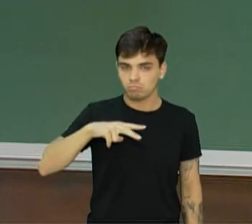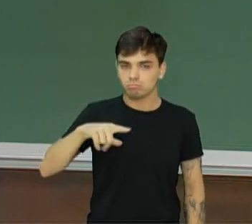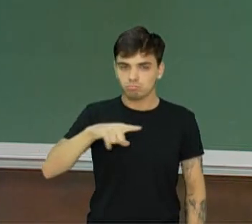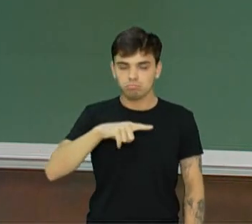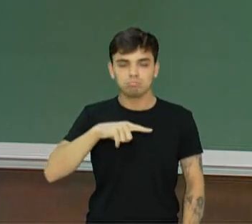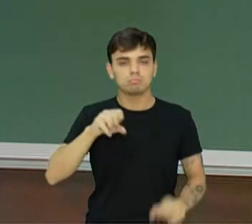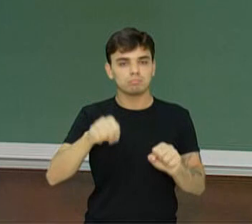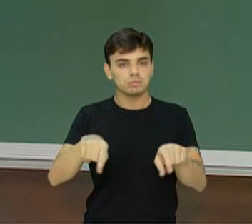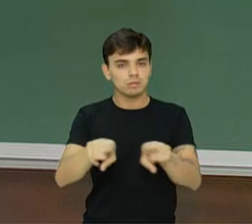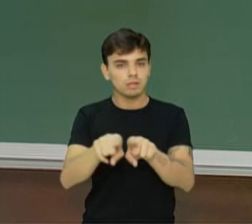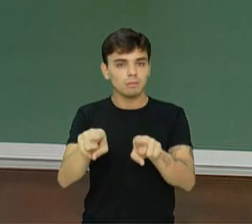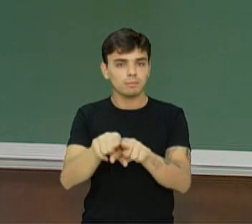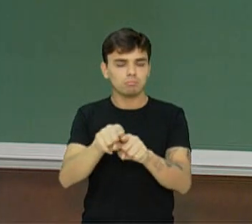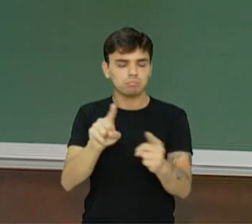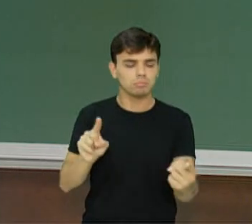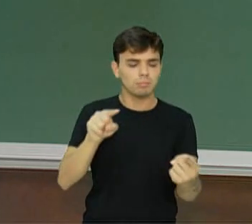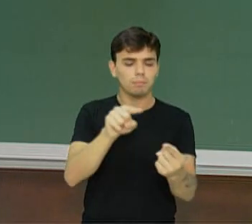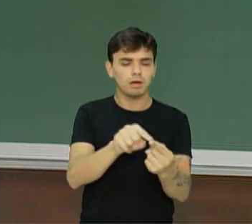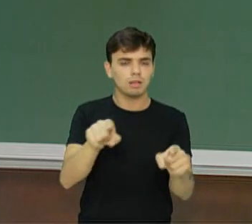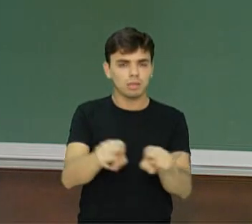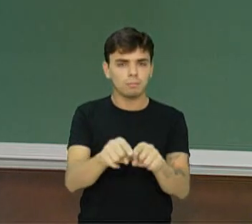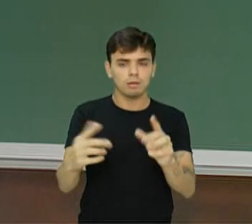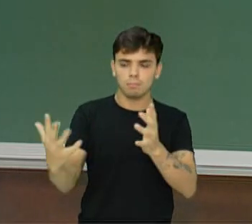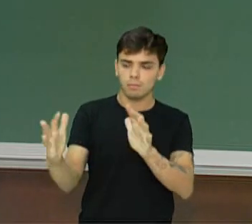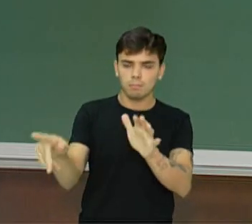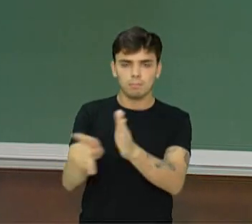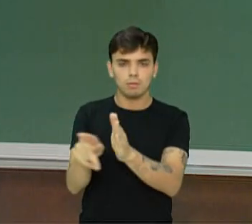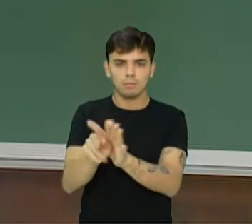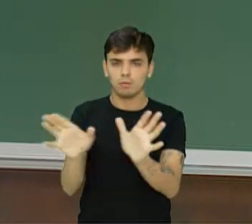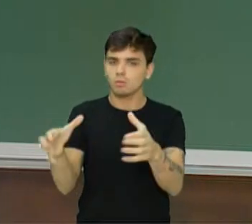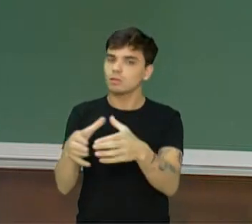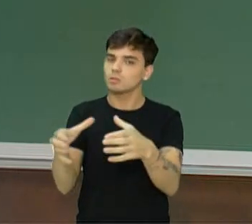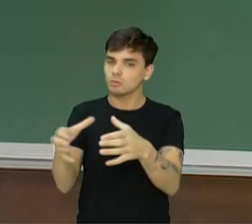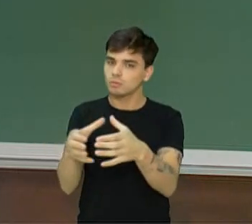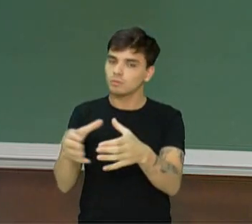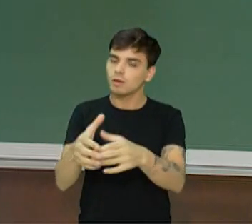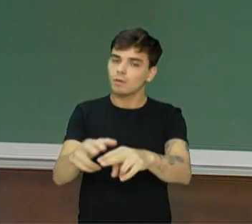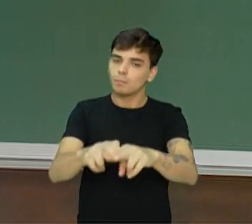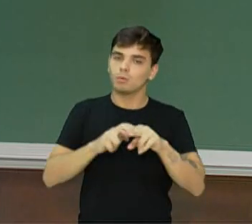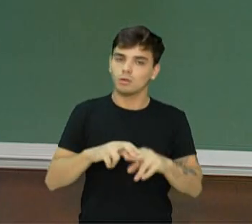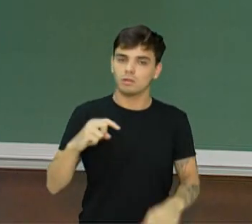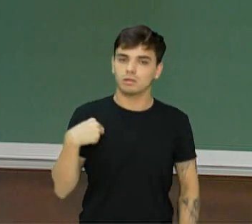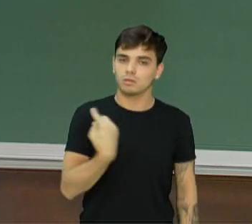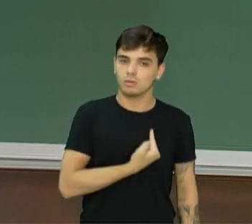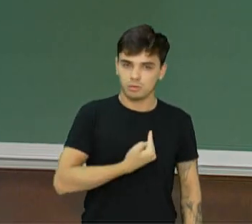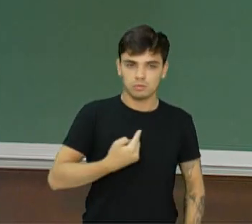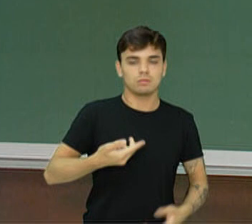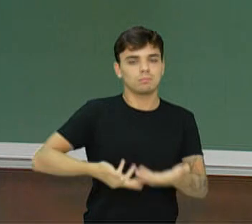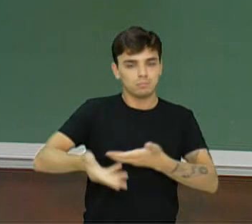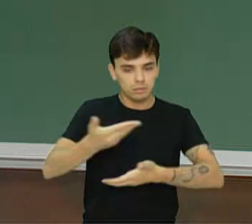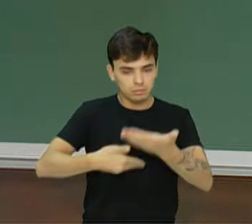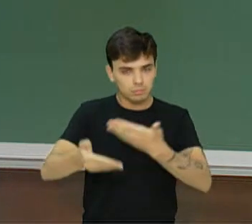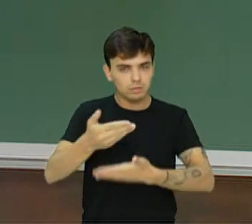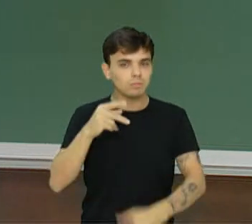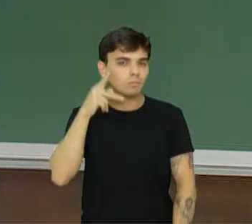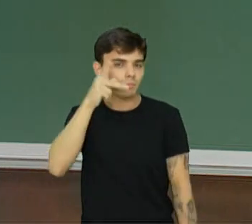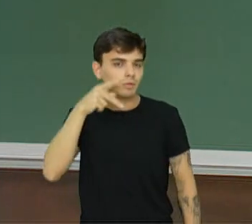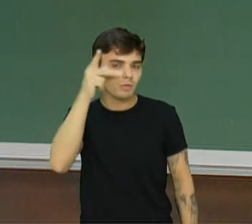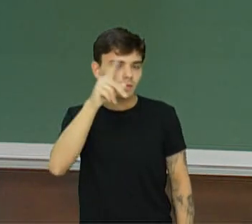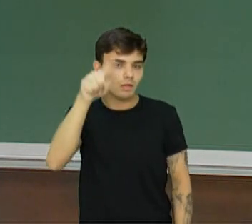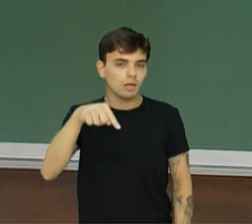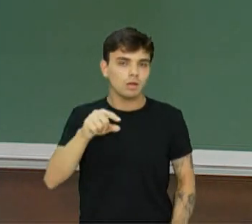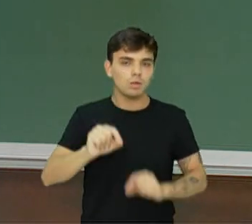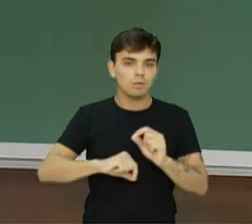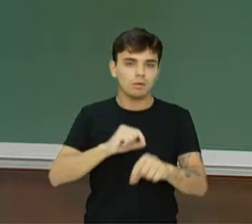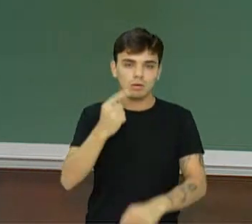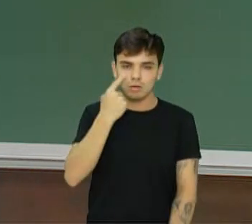têm sim um impacto e um reflexo na coletividade. Portanto, a participação política é uma condição sine